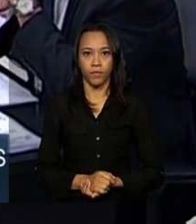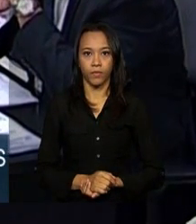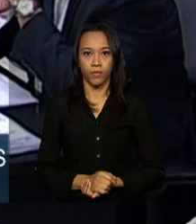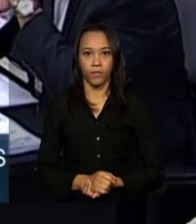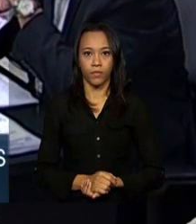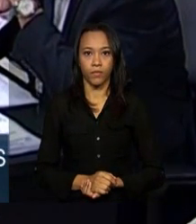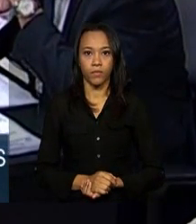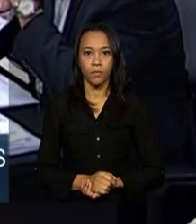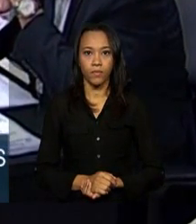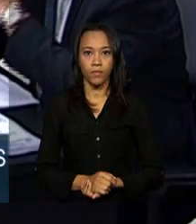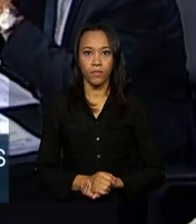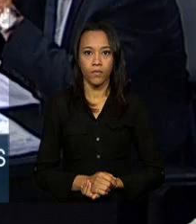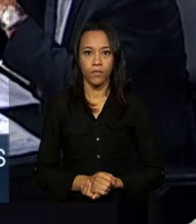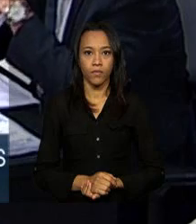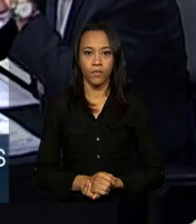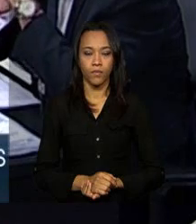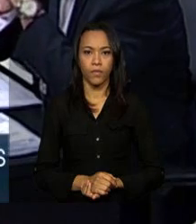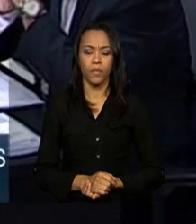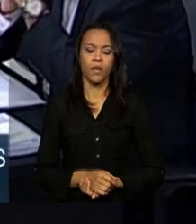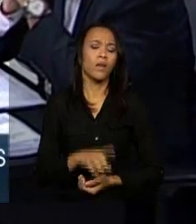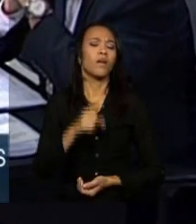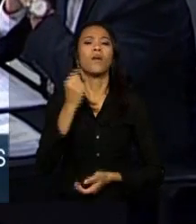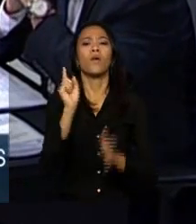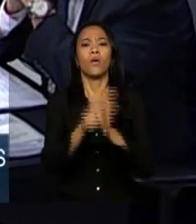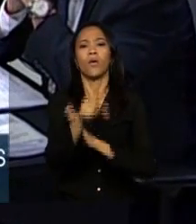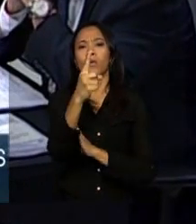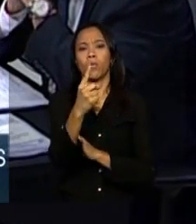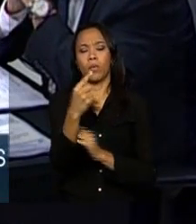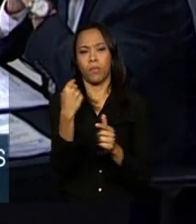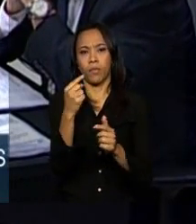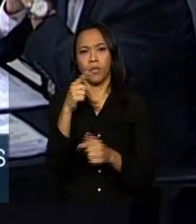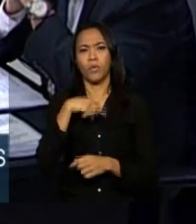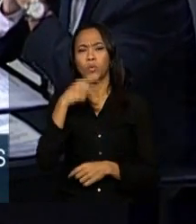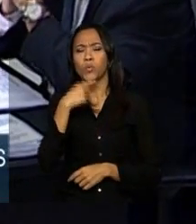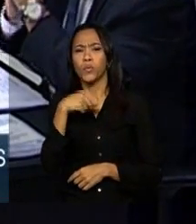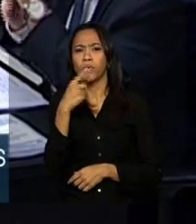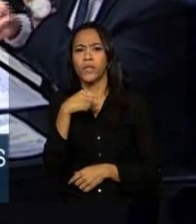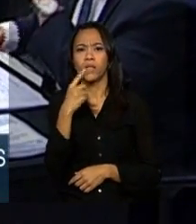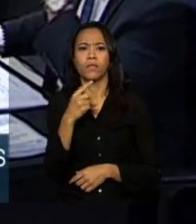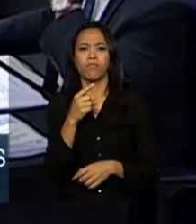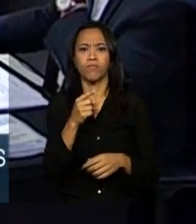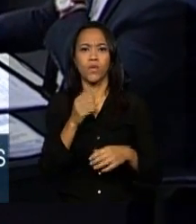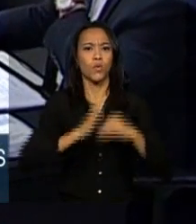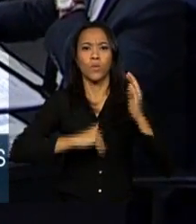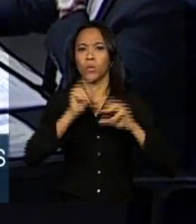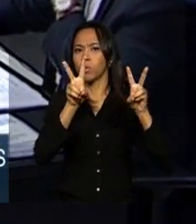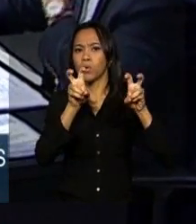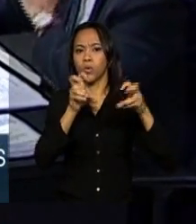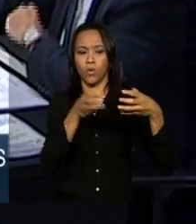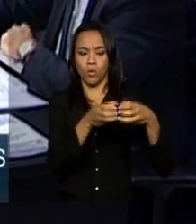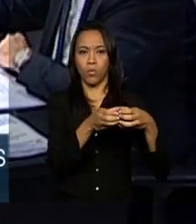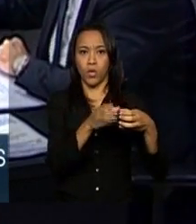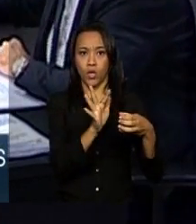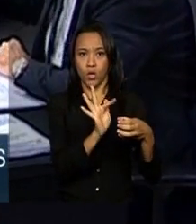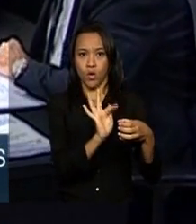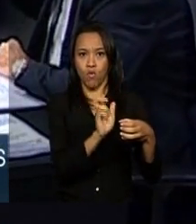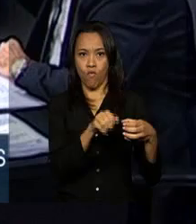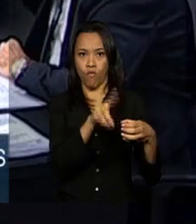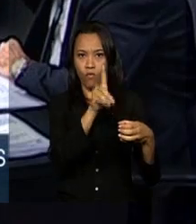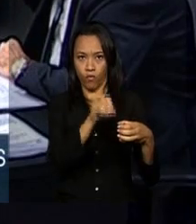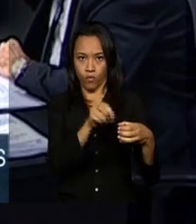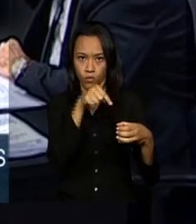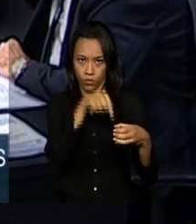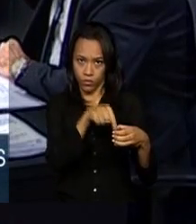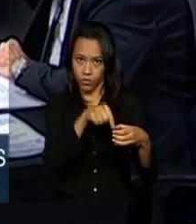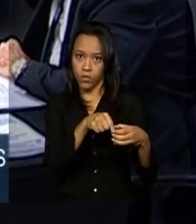crédito só mais uma dúvida aqui Ministro com relação ao de o fundo de desenvolvimento que é o que tem recursos do do ogu eh eu queria